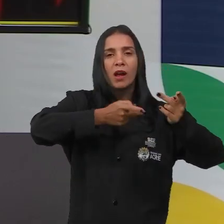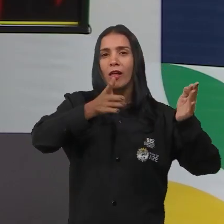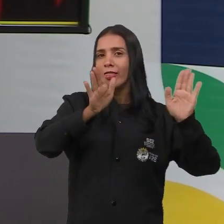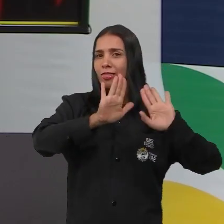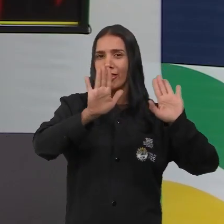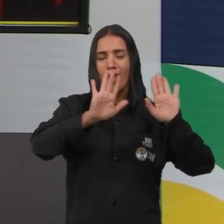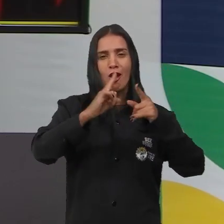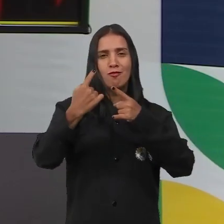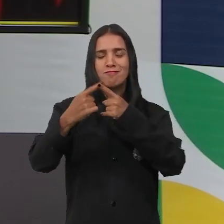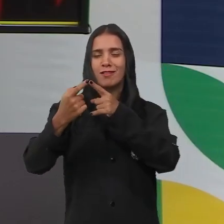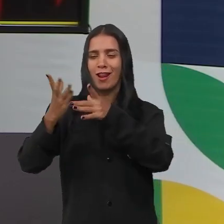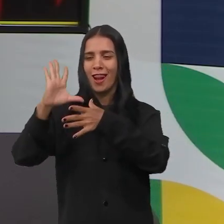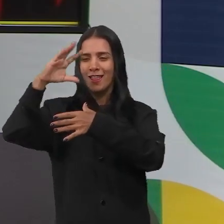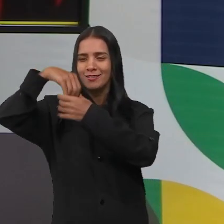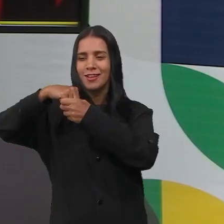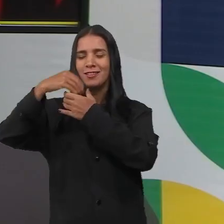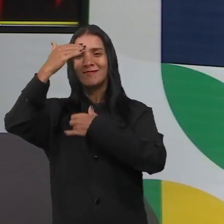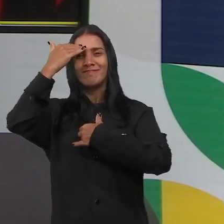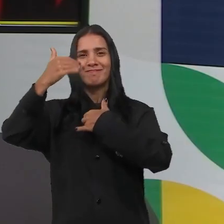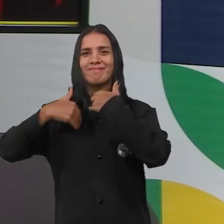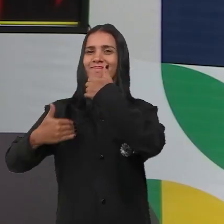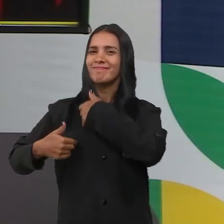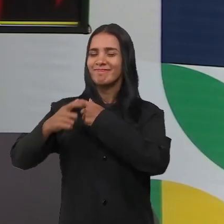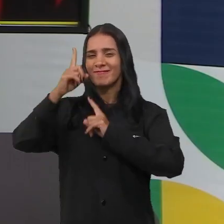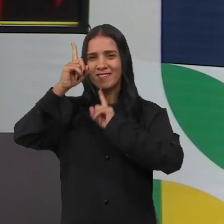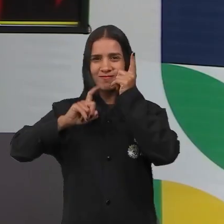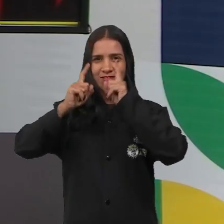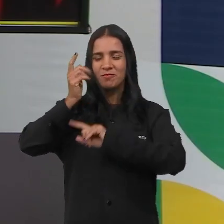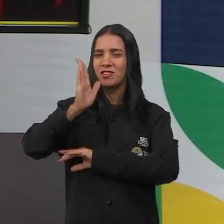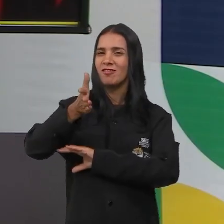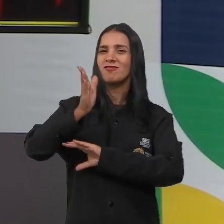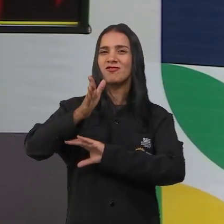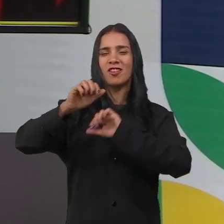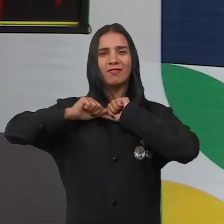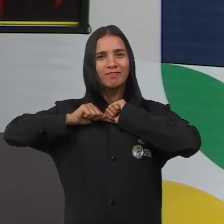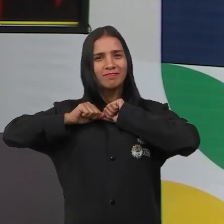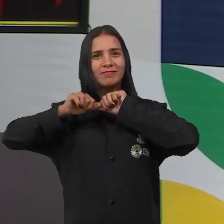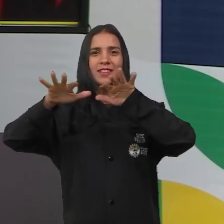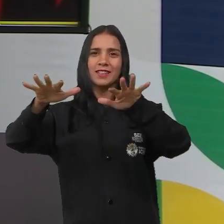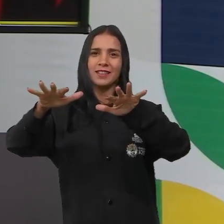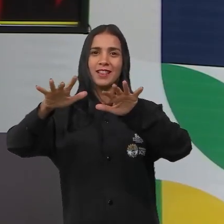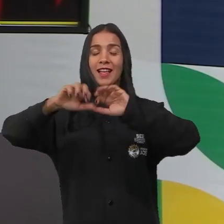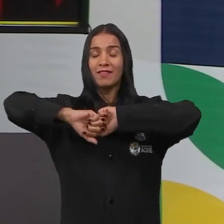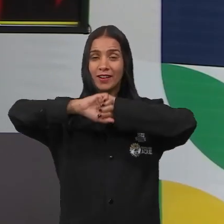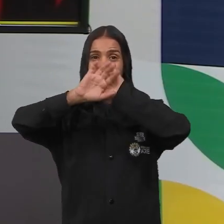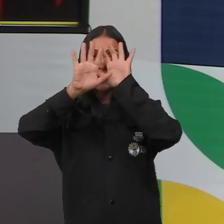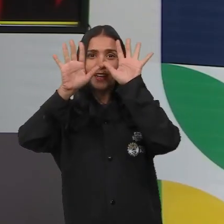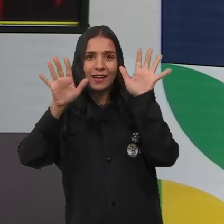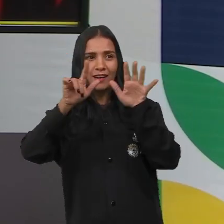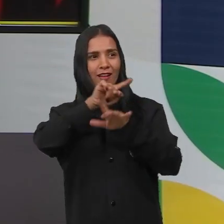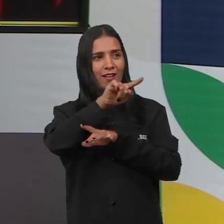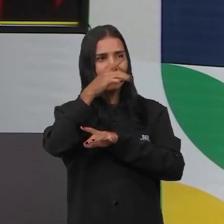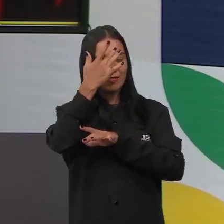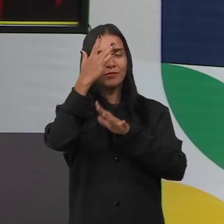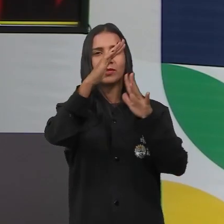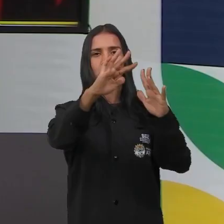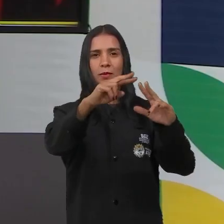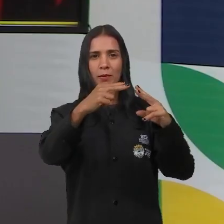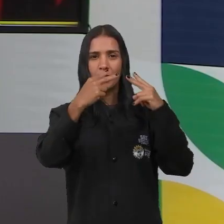toda uma fala. O corpo, por si só, já consegue transmitir toda essa mensagem que os